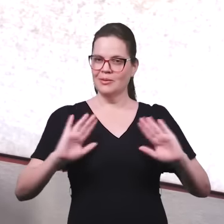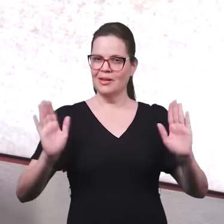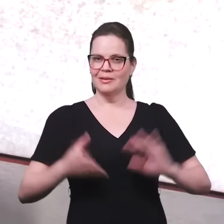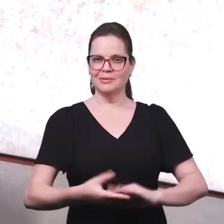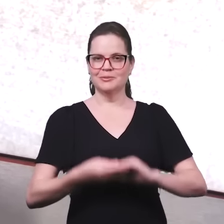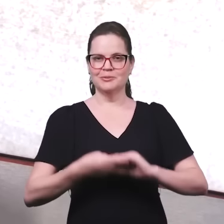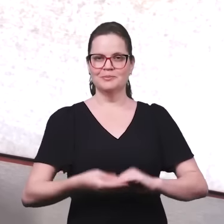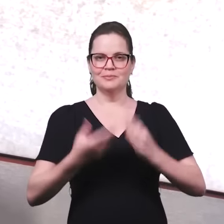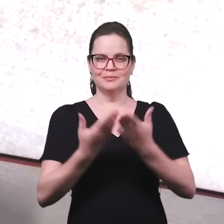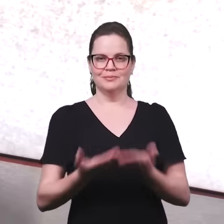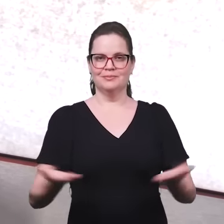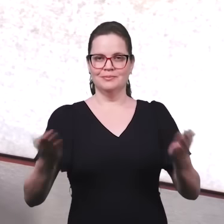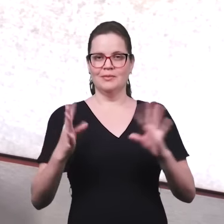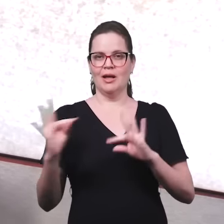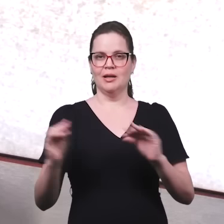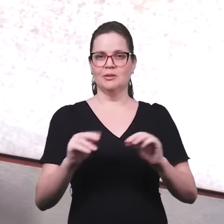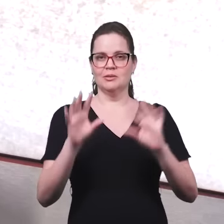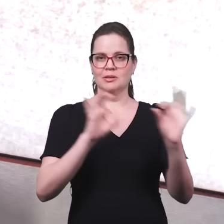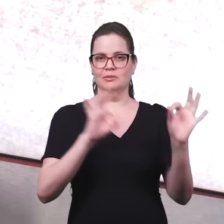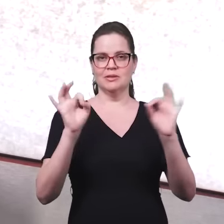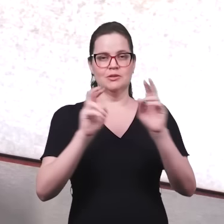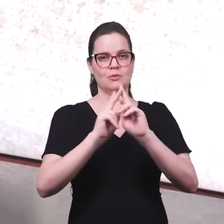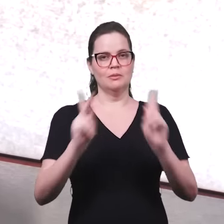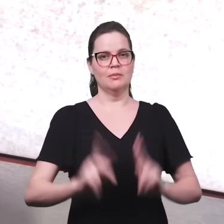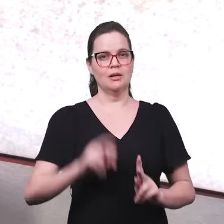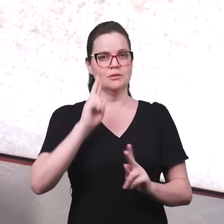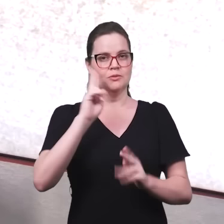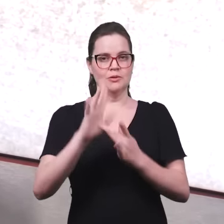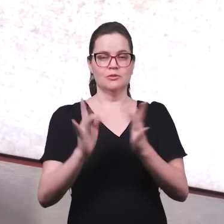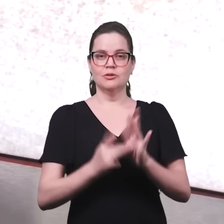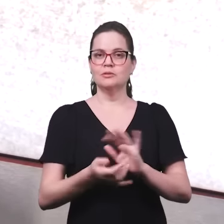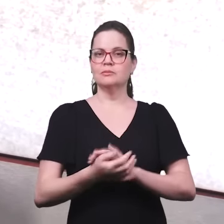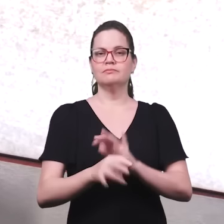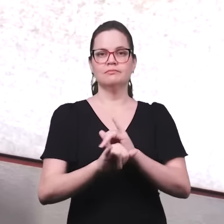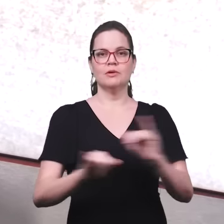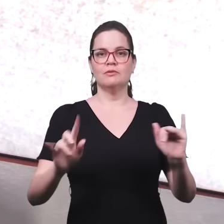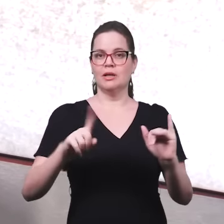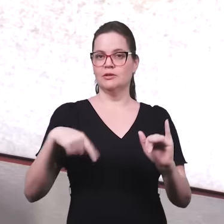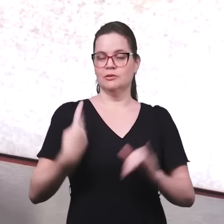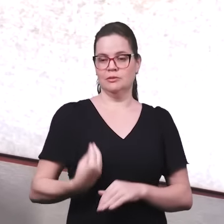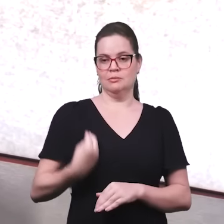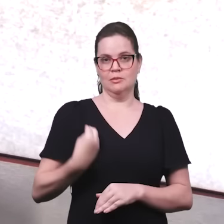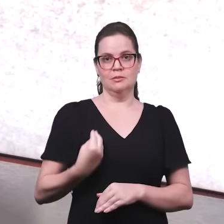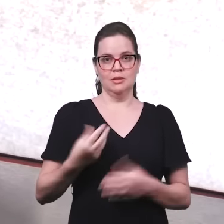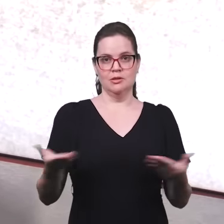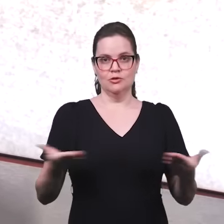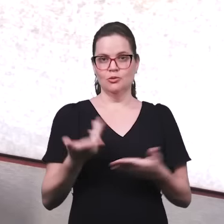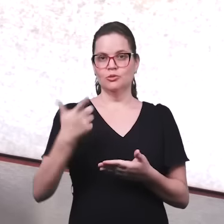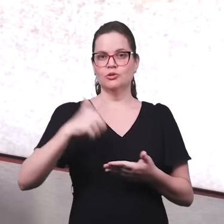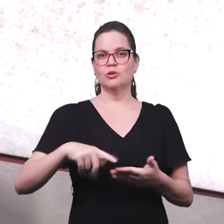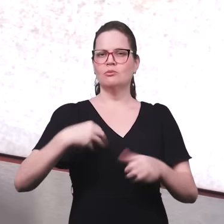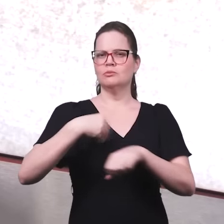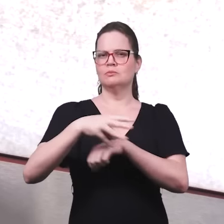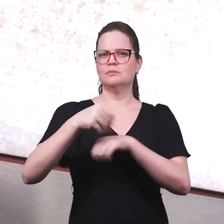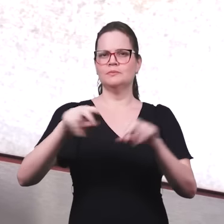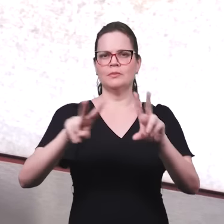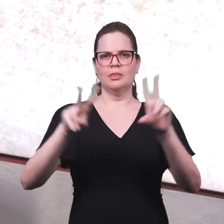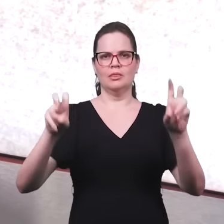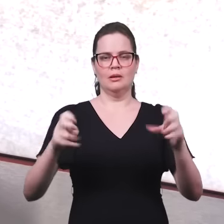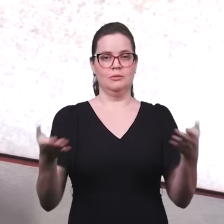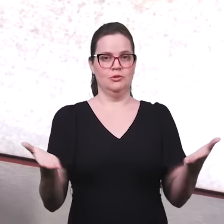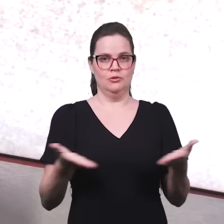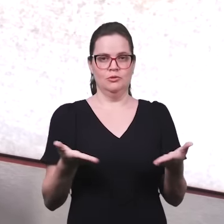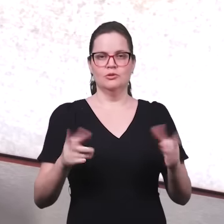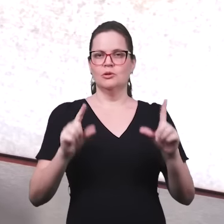Olá, eu quero cumprimentar a você, o senhor, a senhora, com a paz do Senhor Jesus e dizer que nós estamos aqui mais uma vez para falarmos sobre o nosso